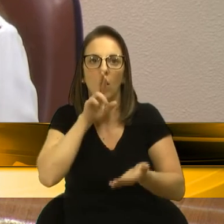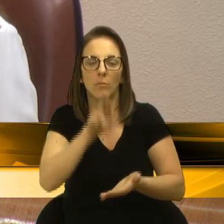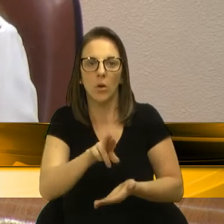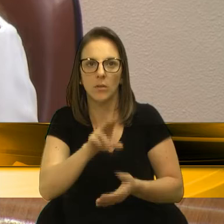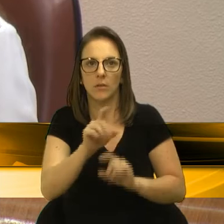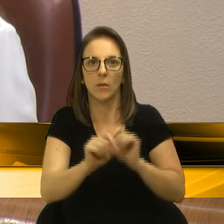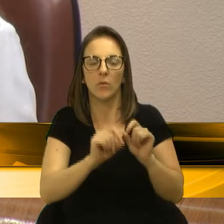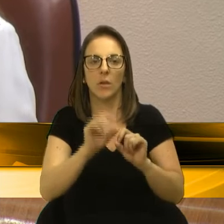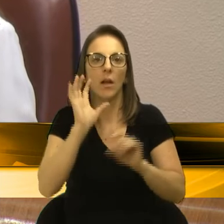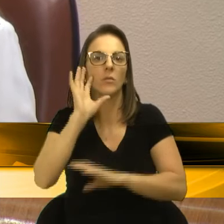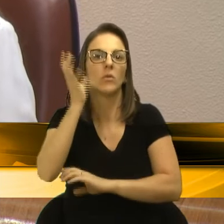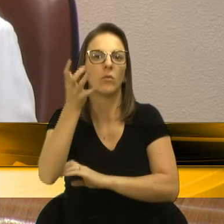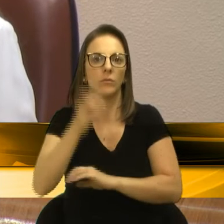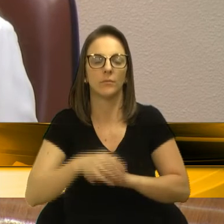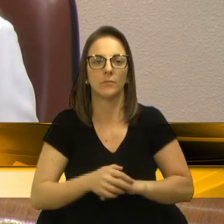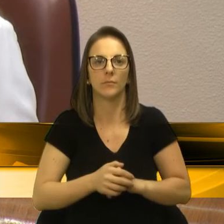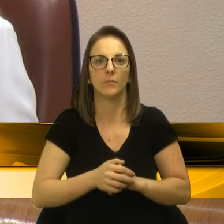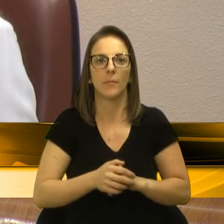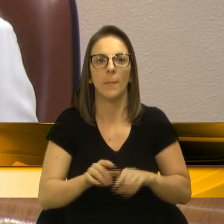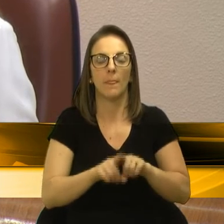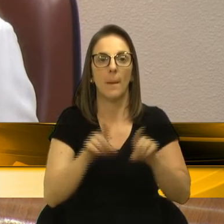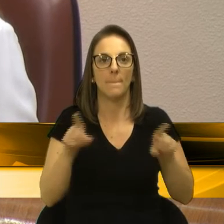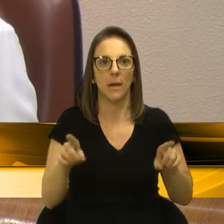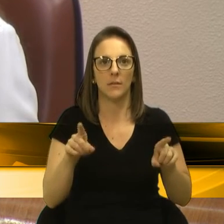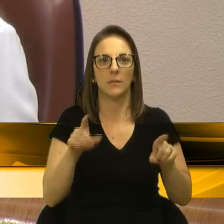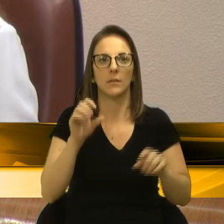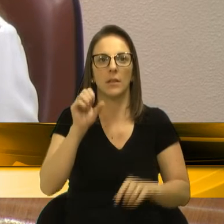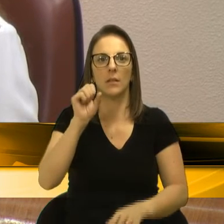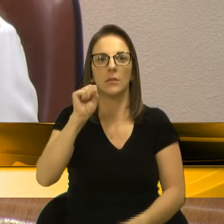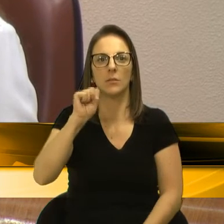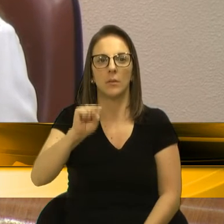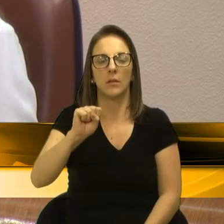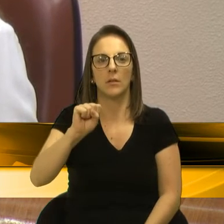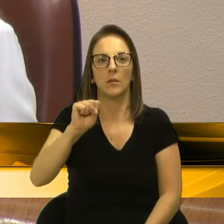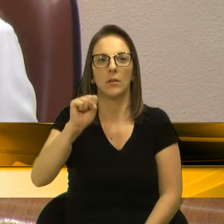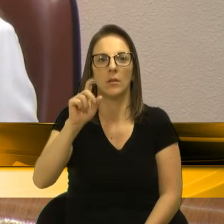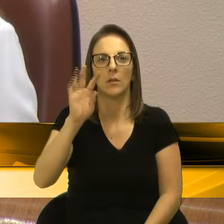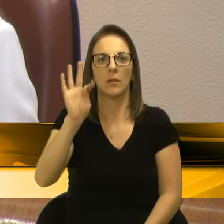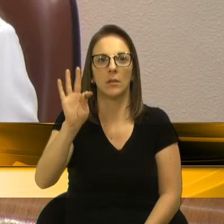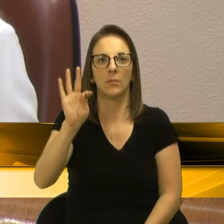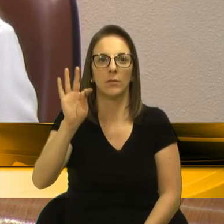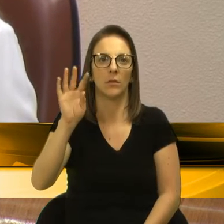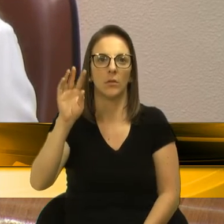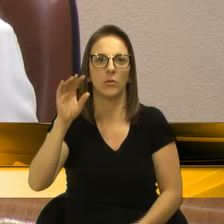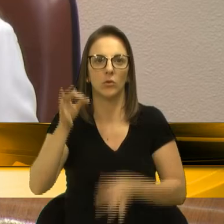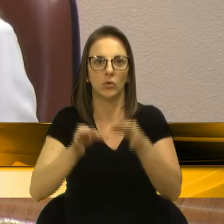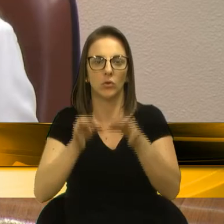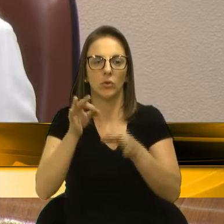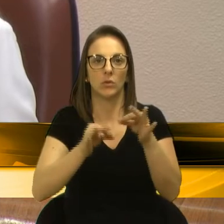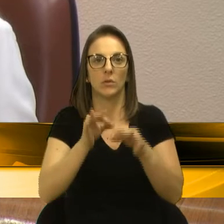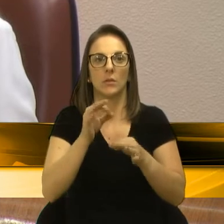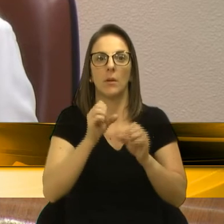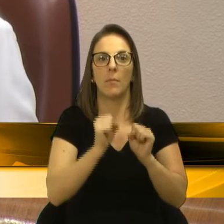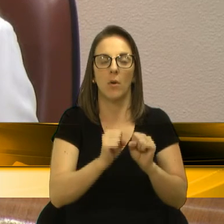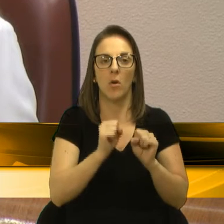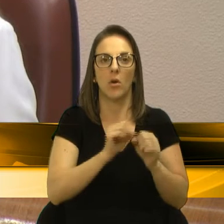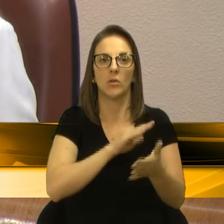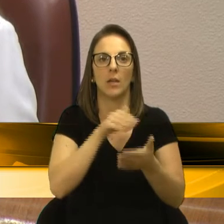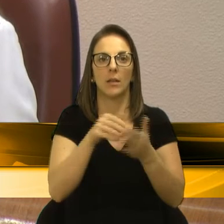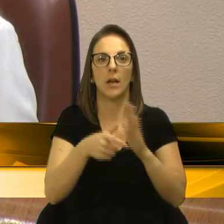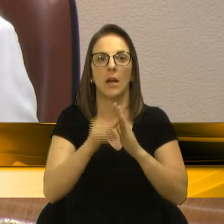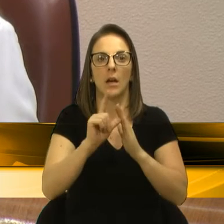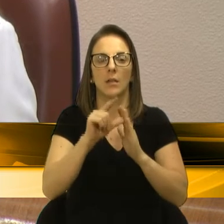do Superior Tribunal de Justiça sobre a possibilidade de emenda da denúncia até antes da prolongação da sentença, como se observa do